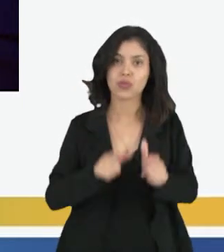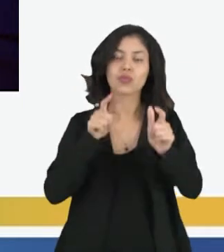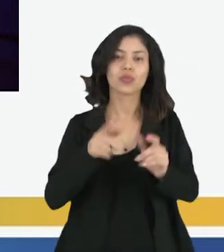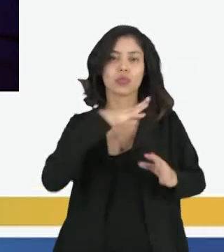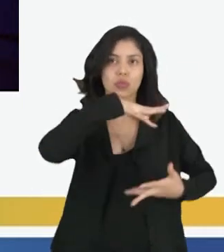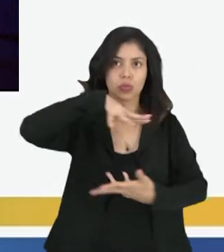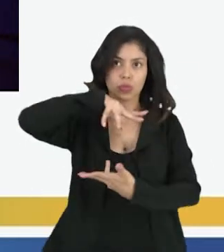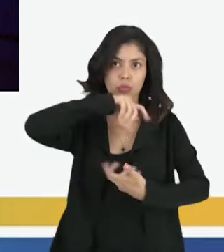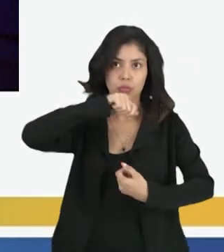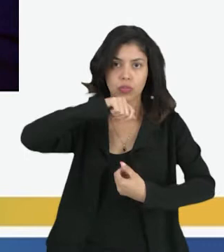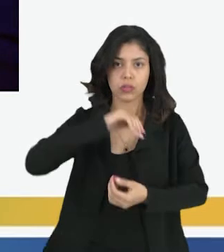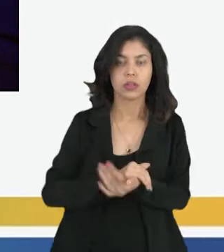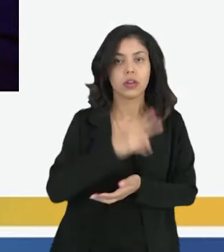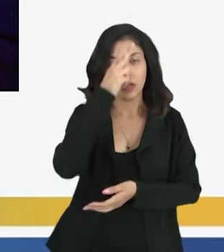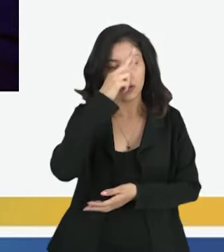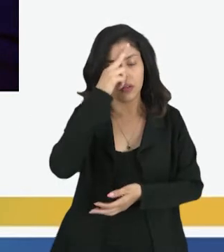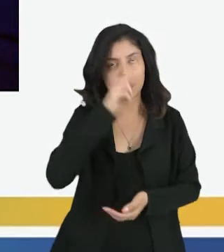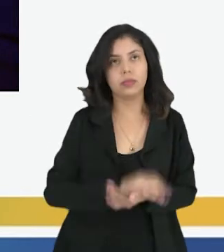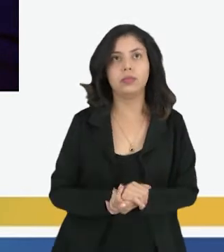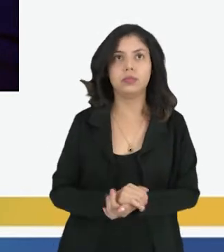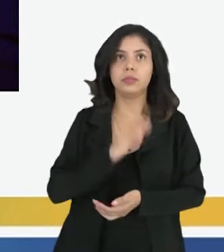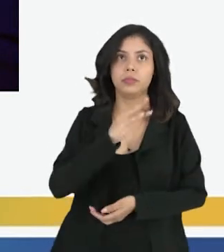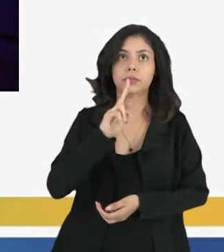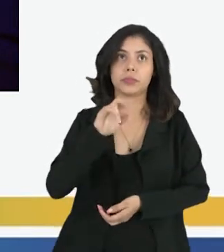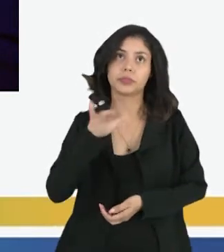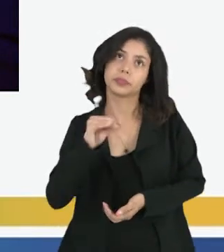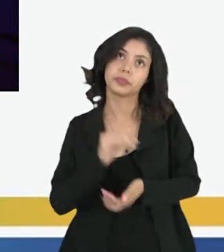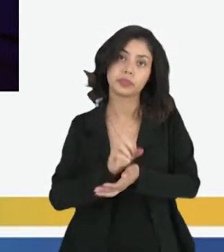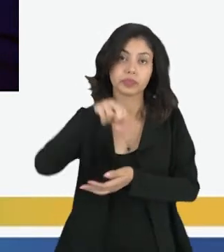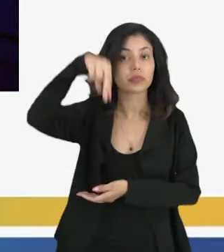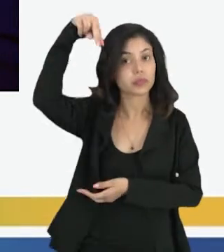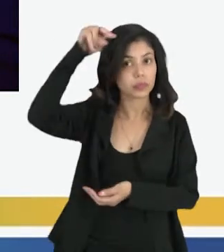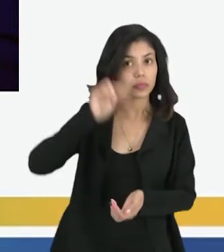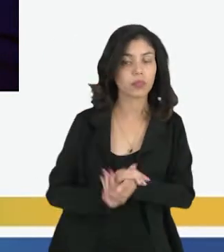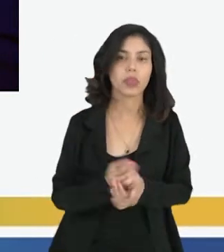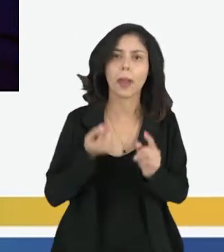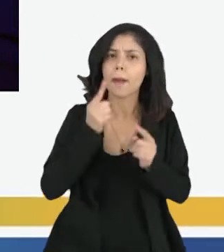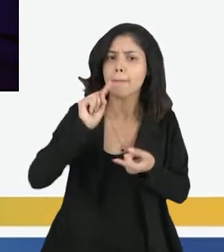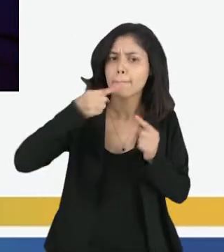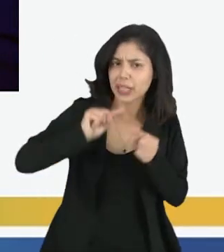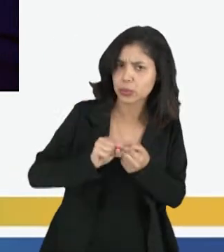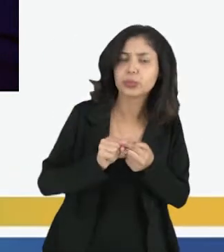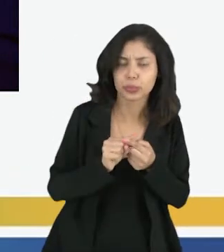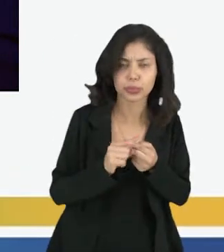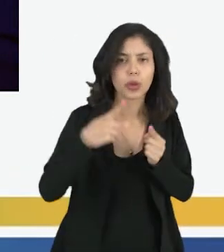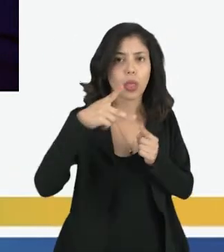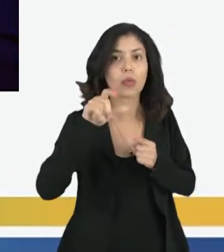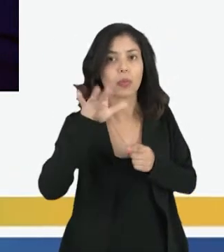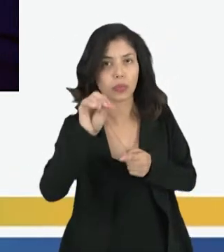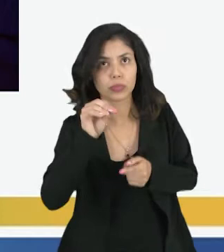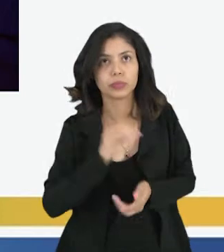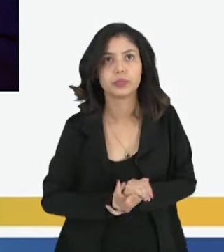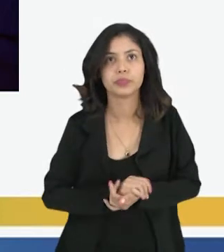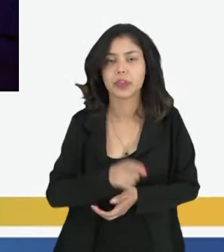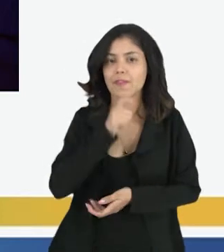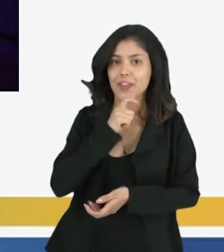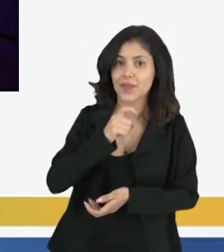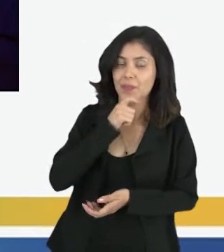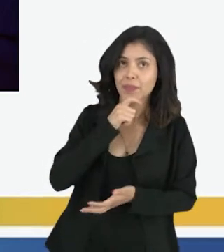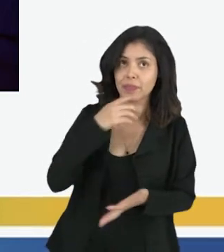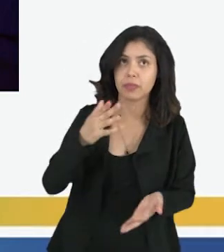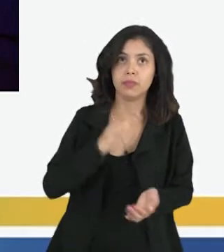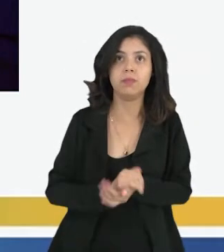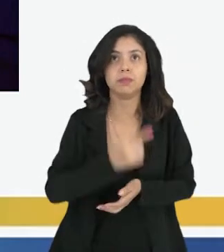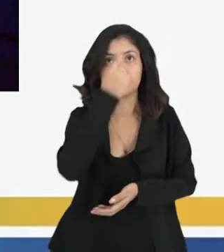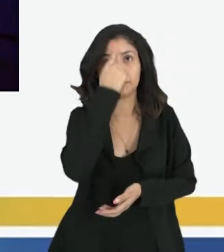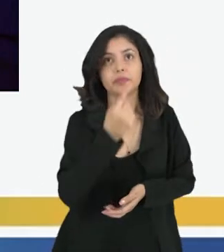localização no globo. Lembrando, setentrional norte, próximo do polo, por isso ele está dizendo aí que é a região mais fria. Aí tem